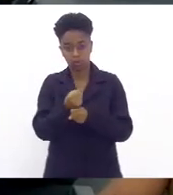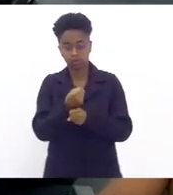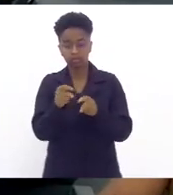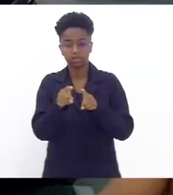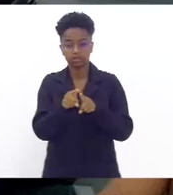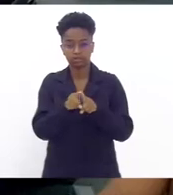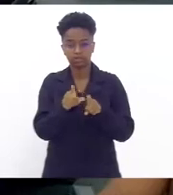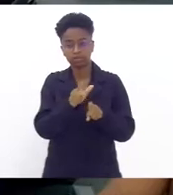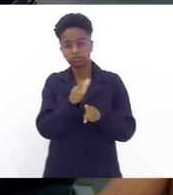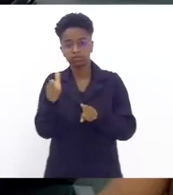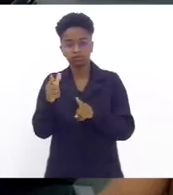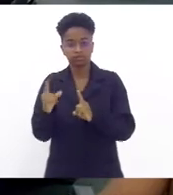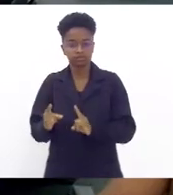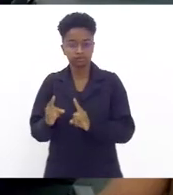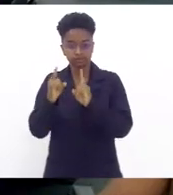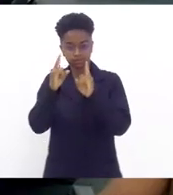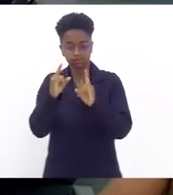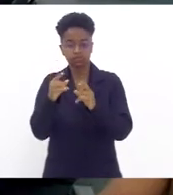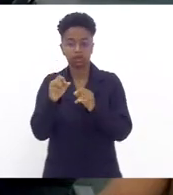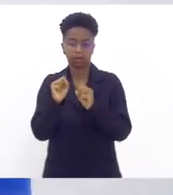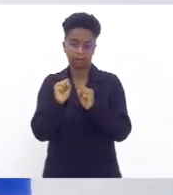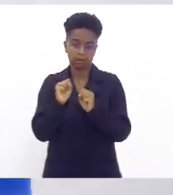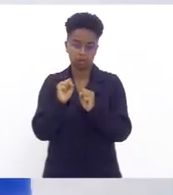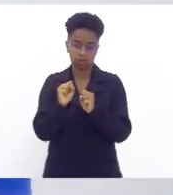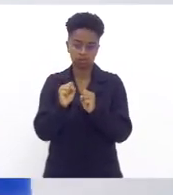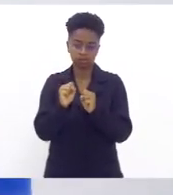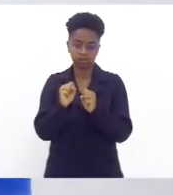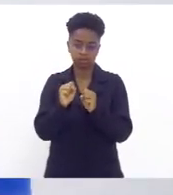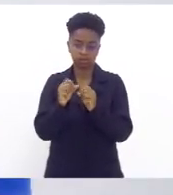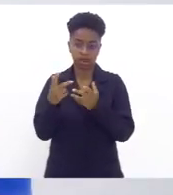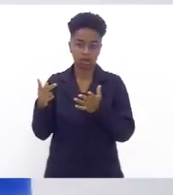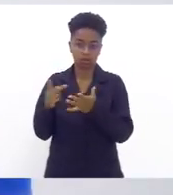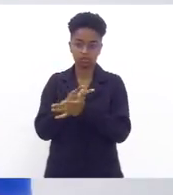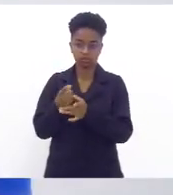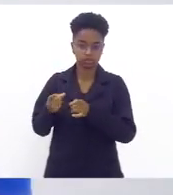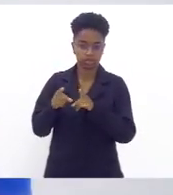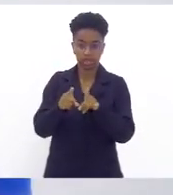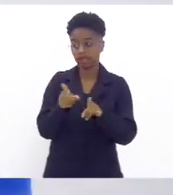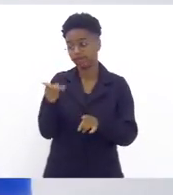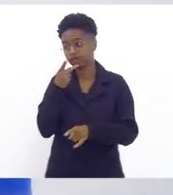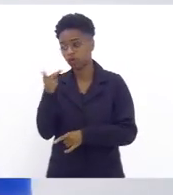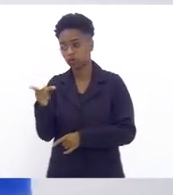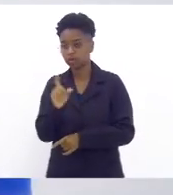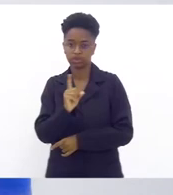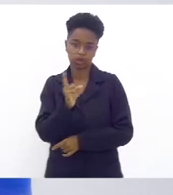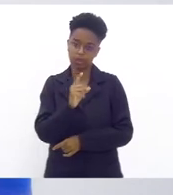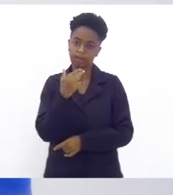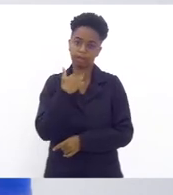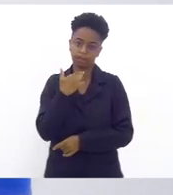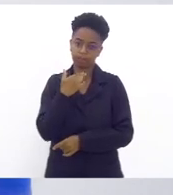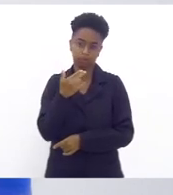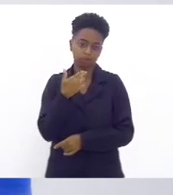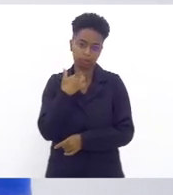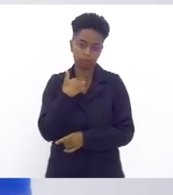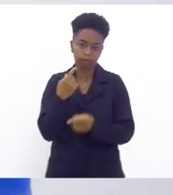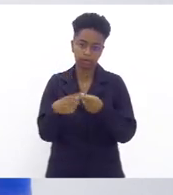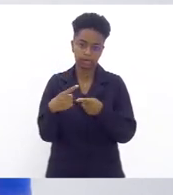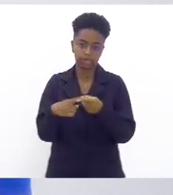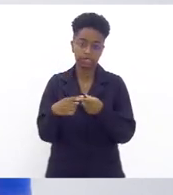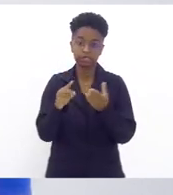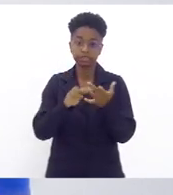anexos poderiam ser feitas de forma transversal ele comenta né não porque isso pode significar